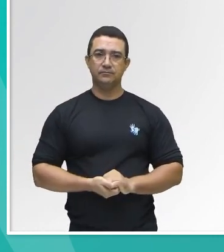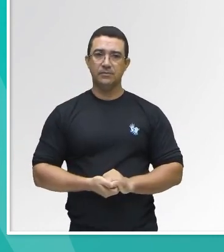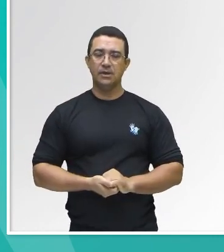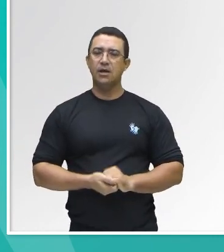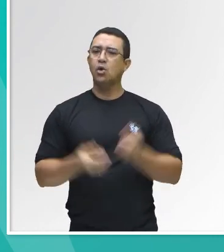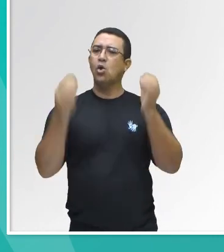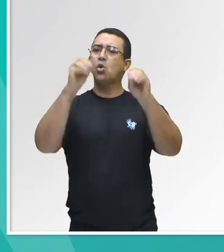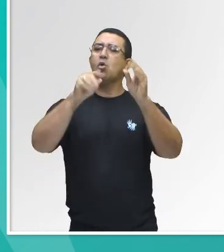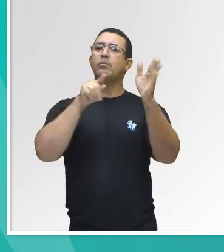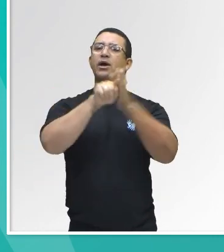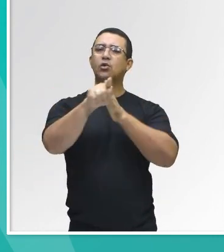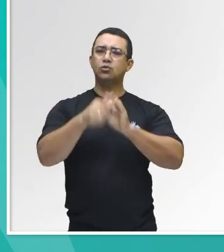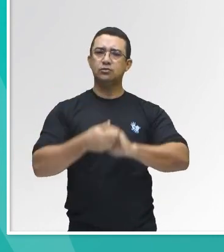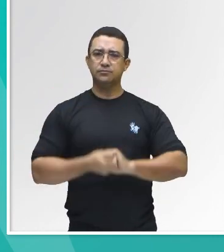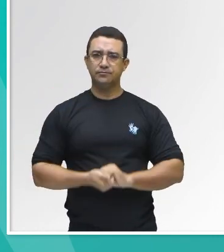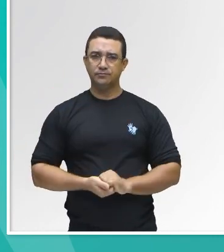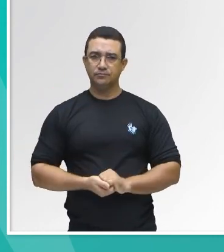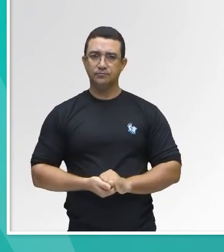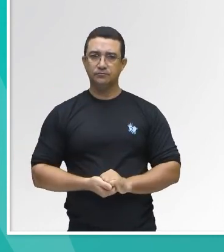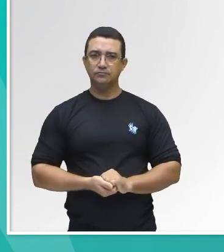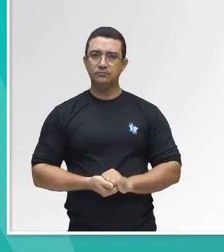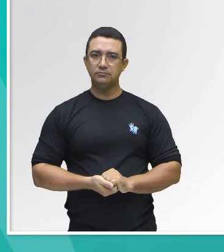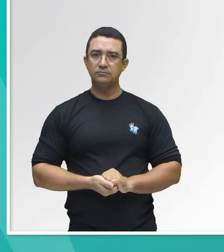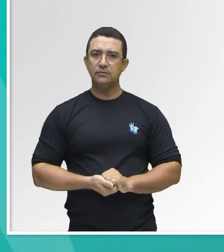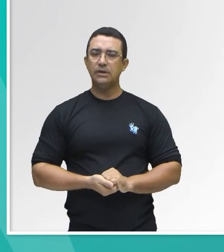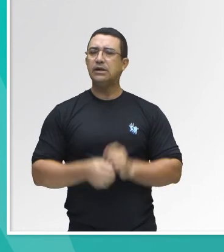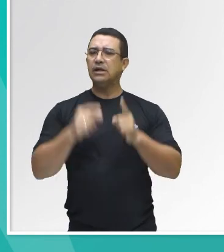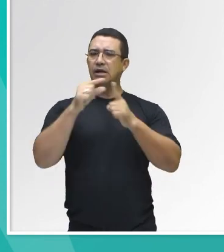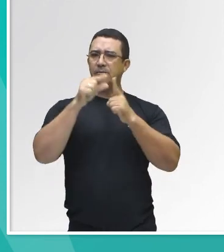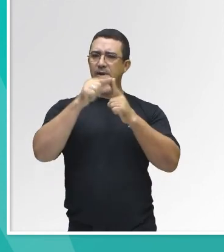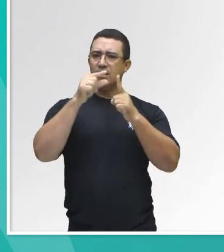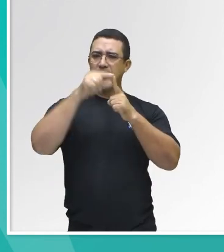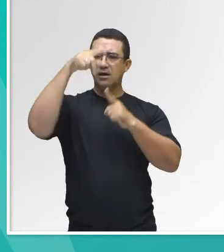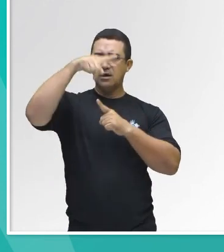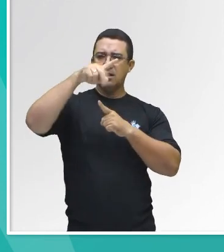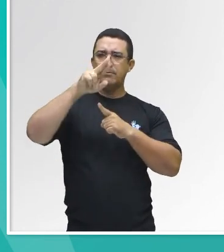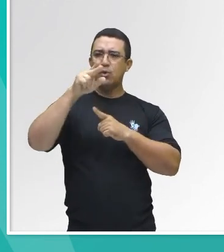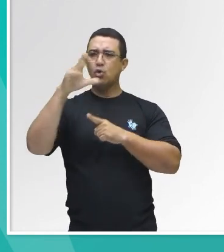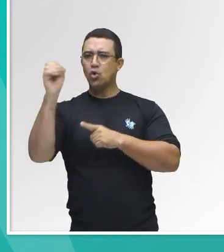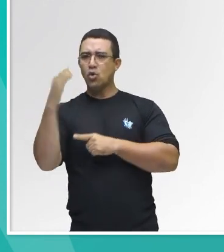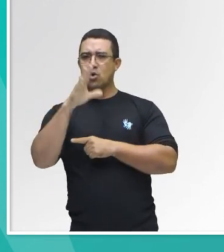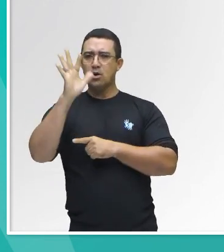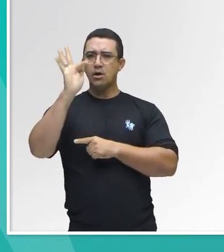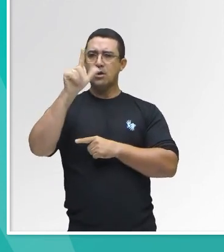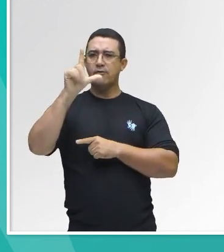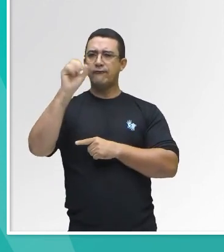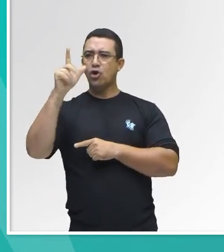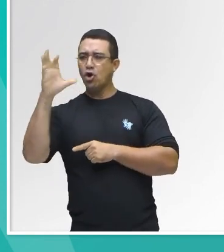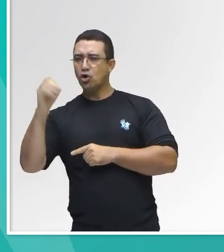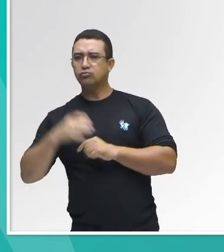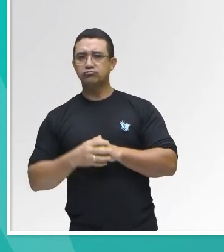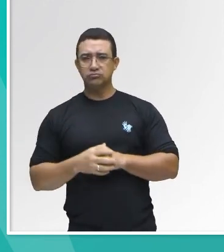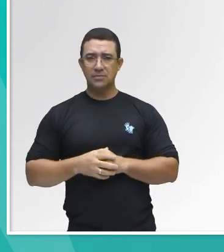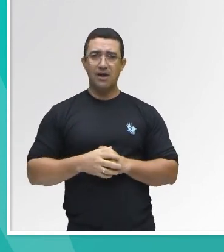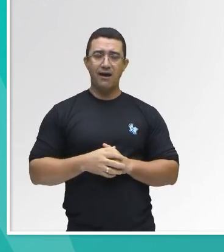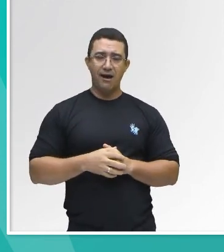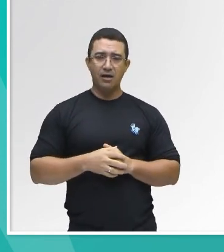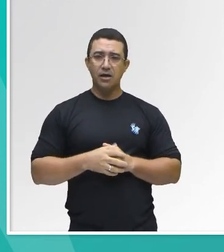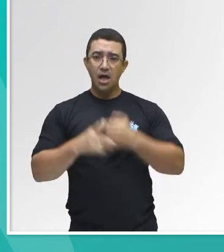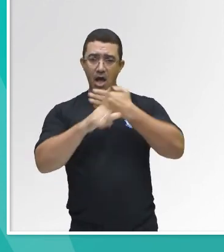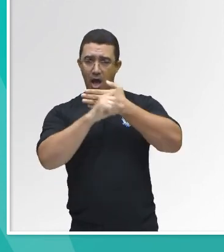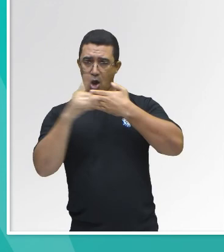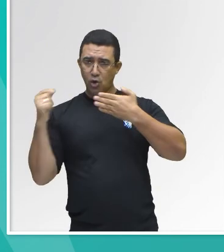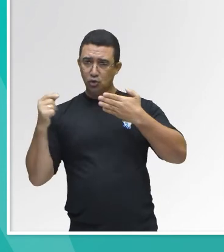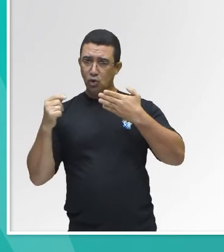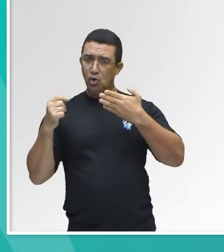né? Pela expressão puro floro, infere-se que o autor considera a comemoração